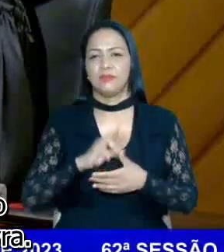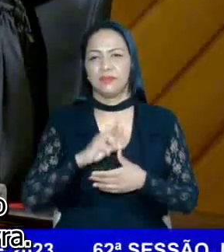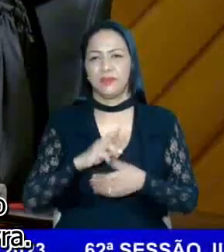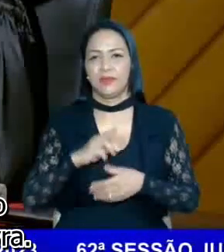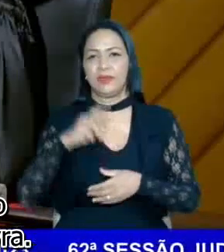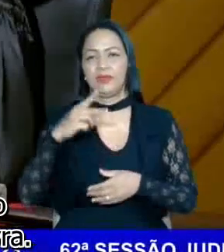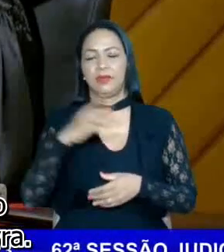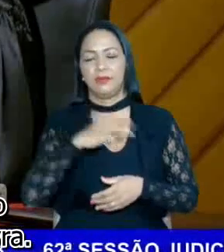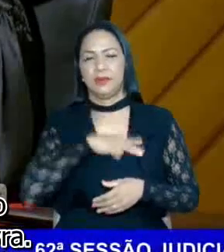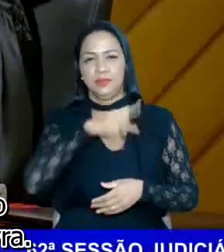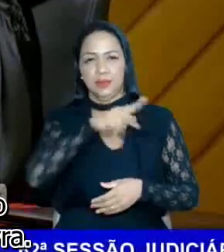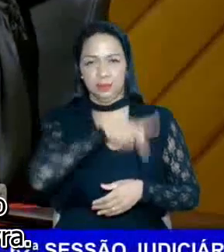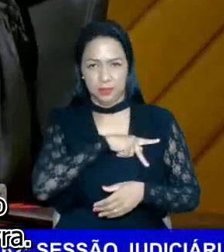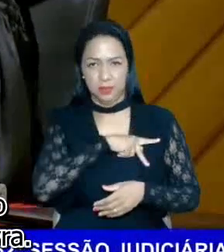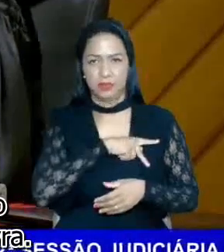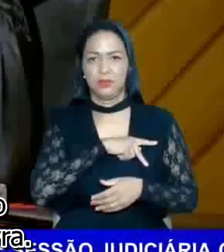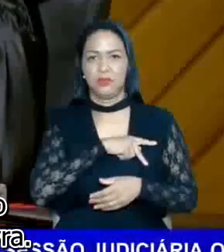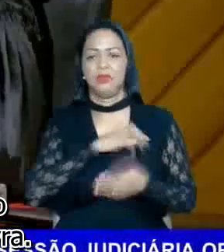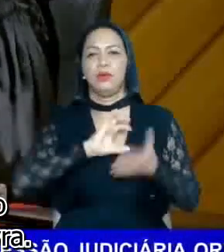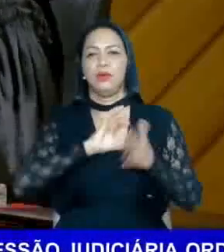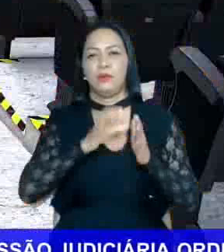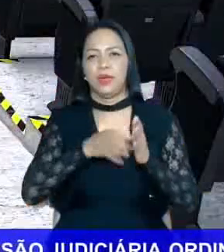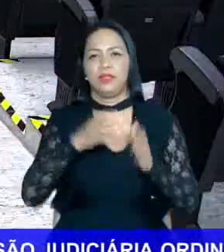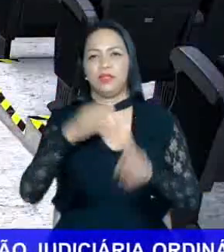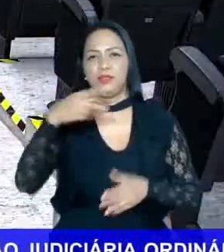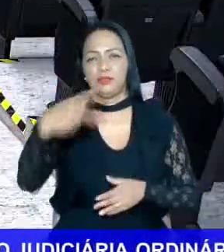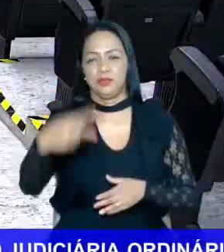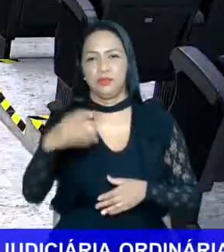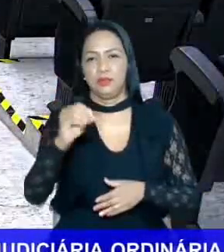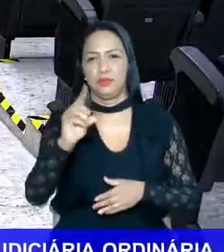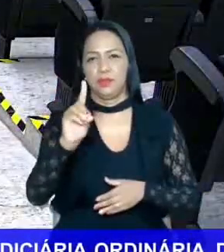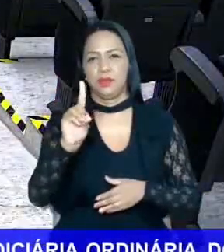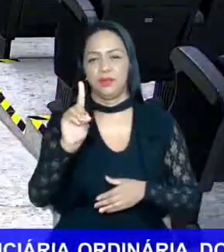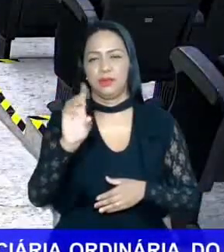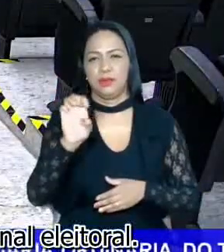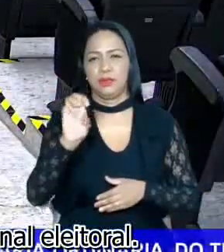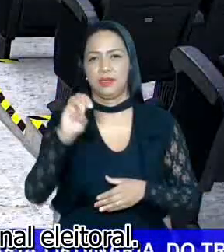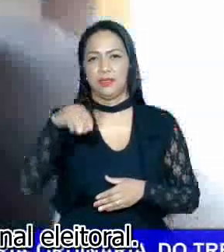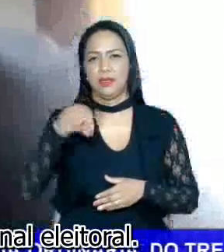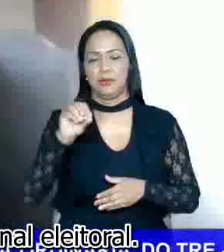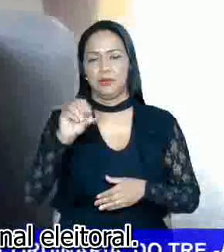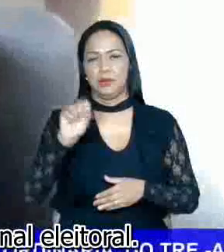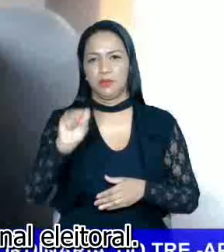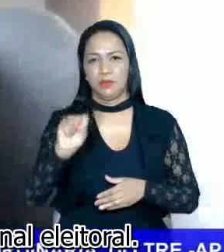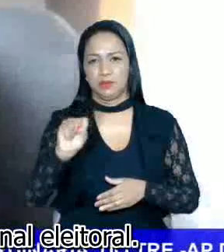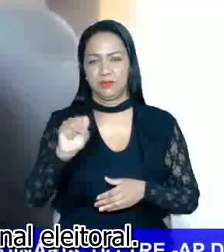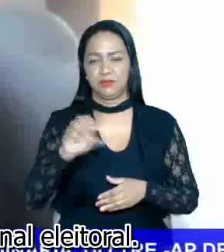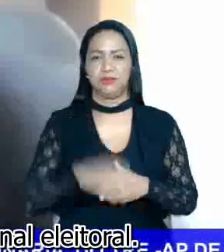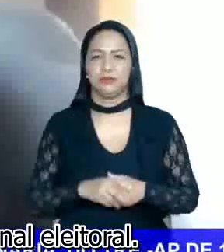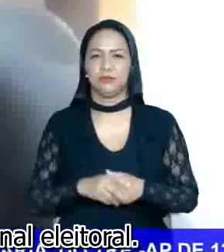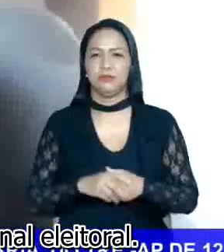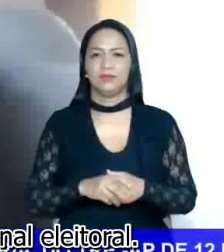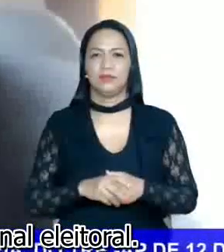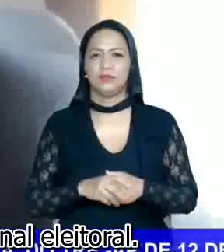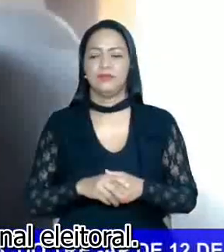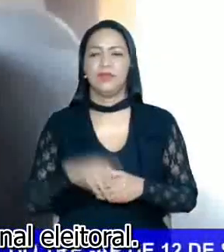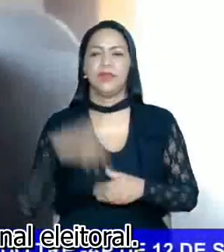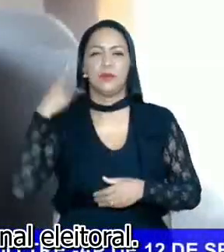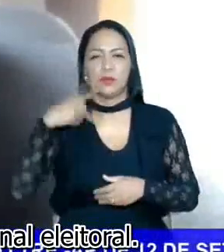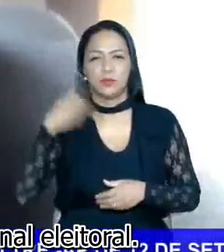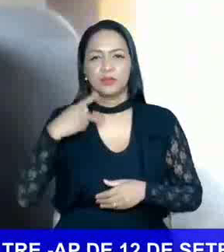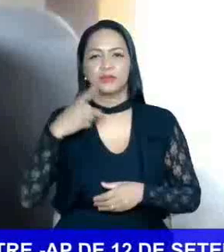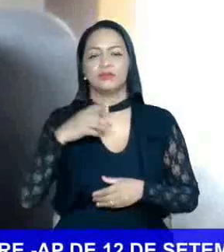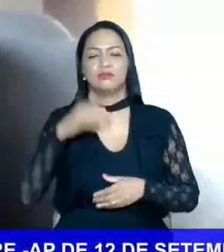partido Podemos. Ilustre relator, com a palavra. Imagem ampla do Presidente plenário. Na Mendes tela, Paes, o sou desembargador procurador regional